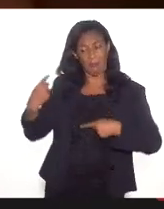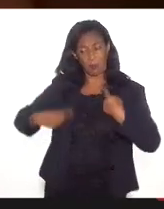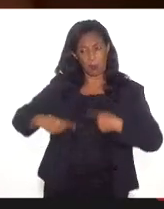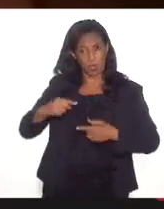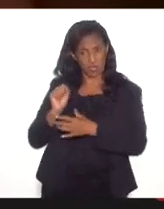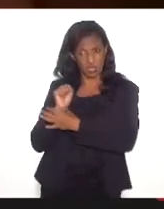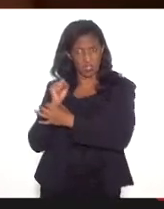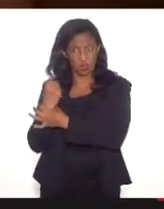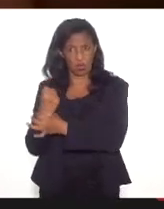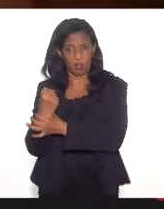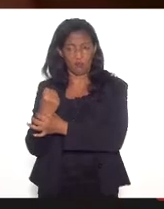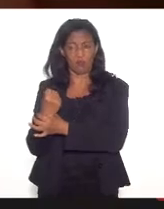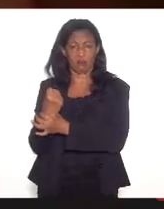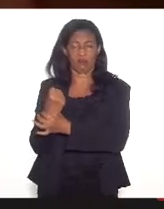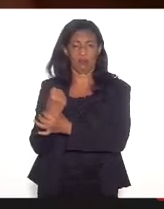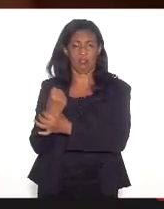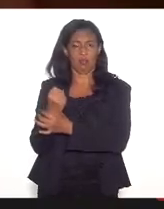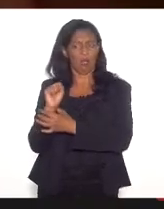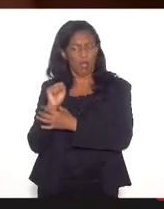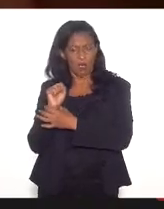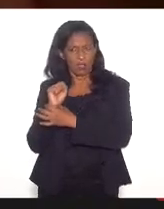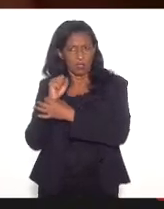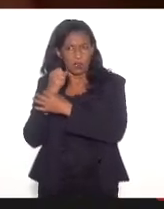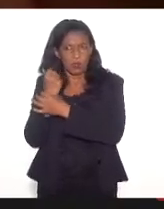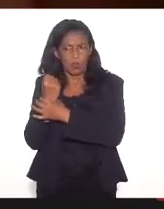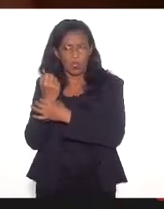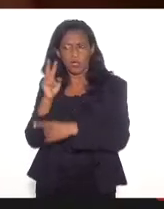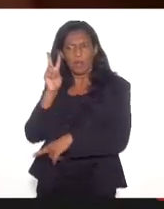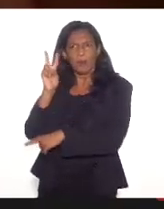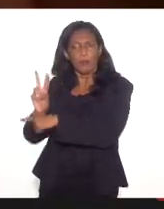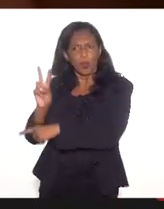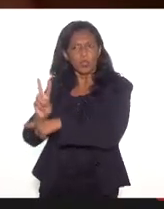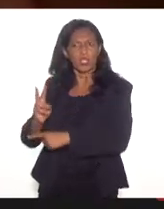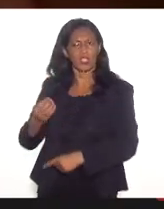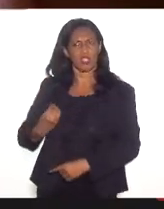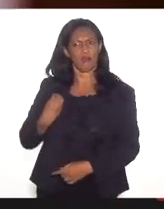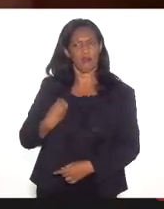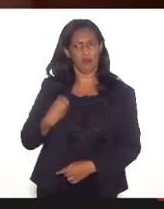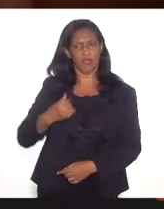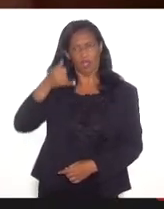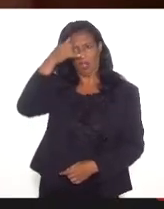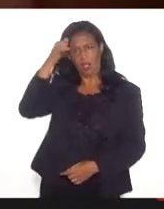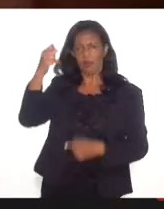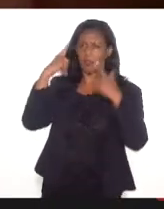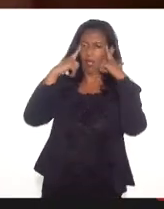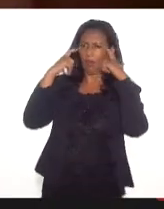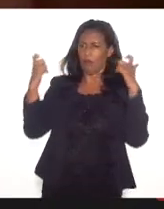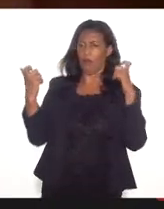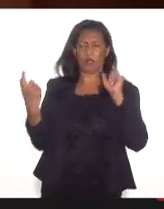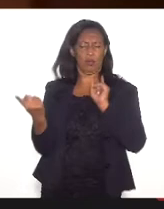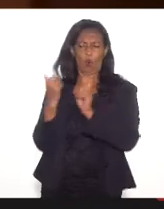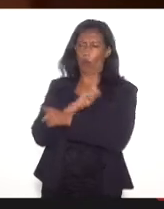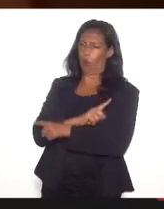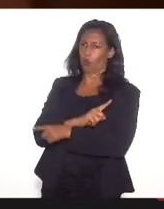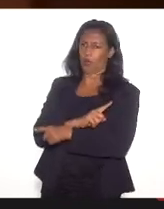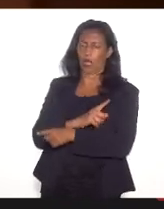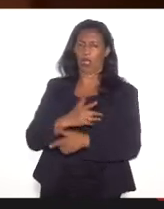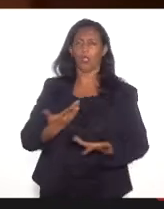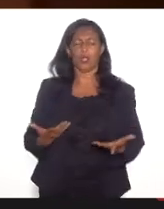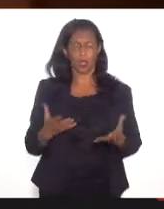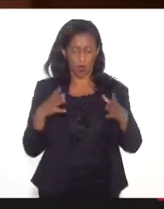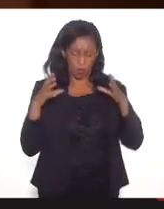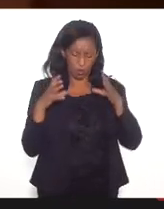pública de segurança que se preze, ela preserva a vida e contém a violência e não faz o contrário disso. Portanto, uma saudação à nossa